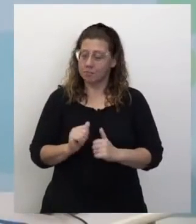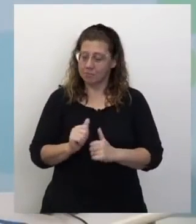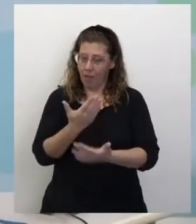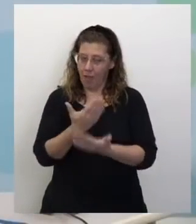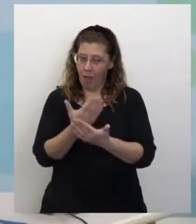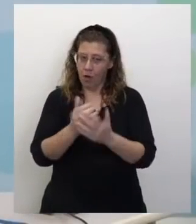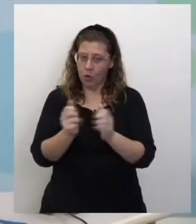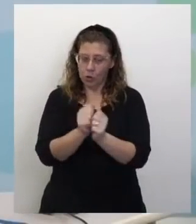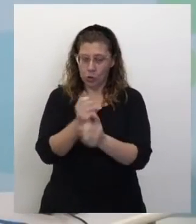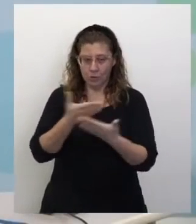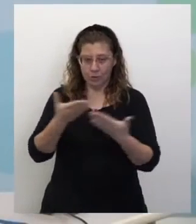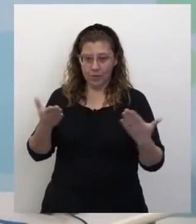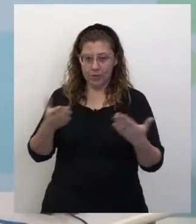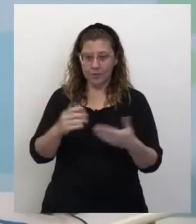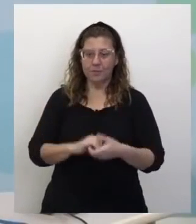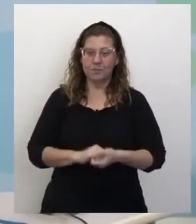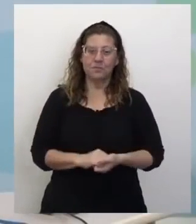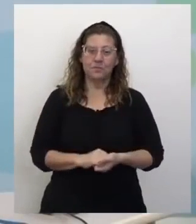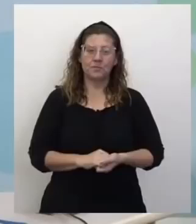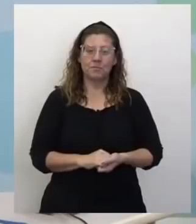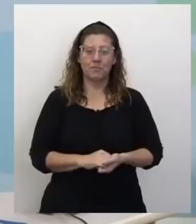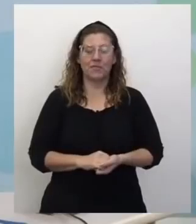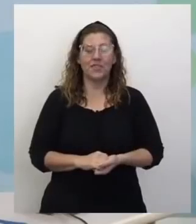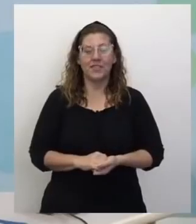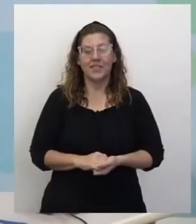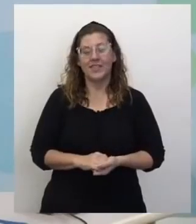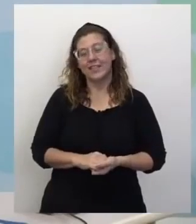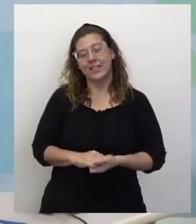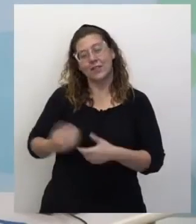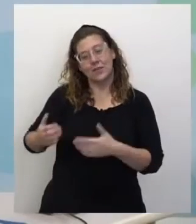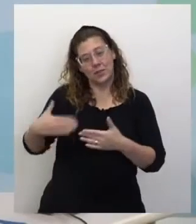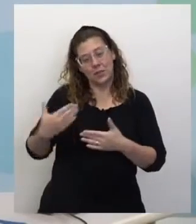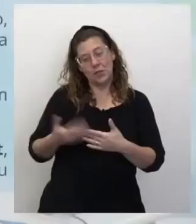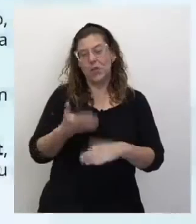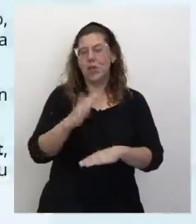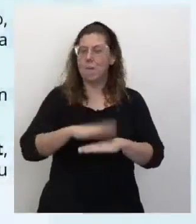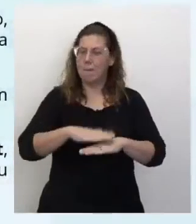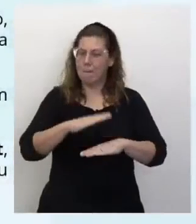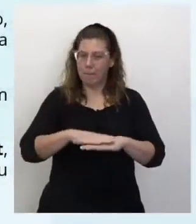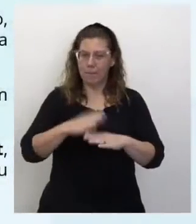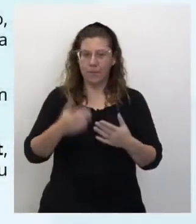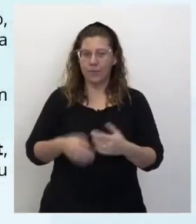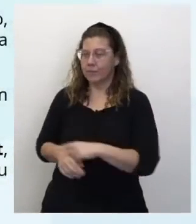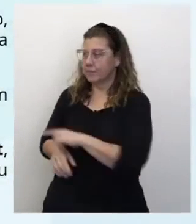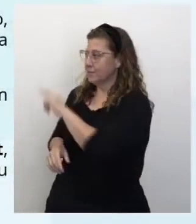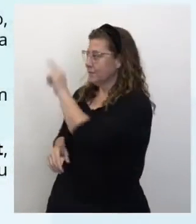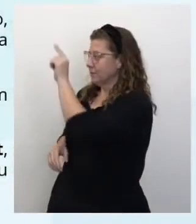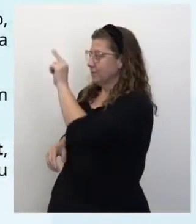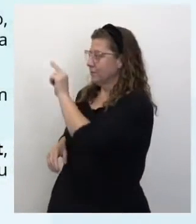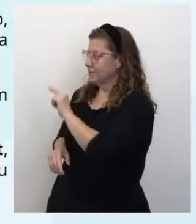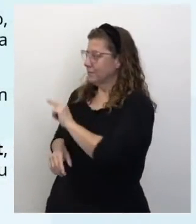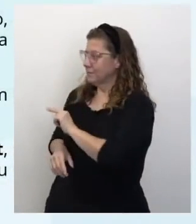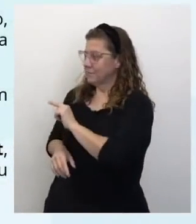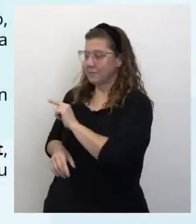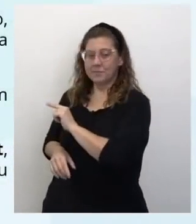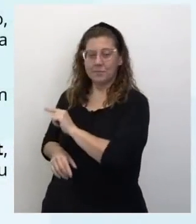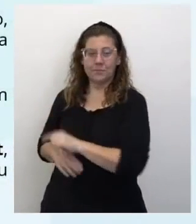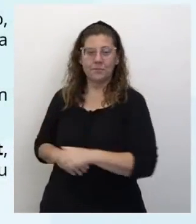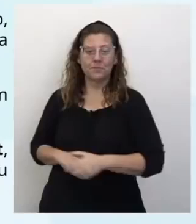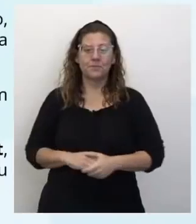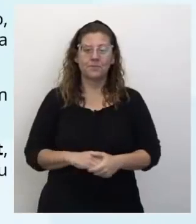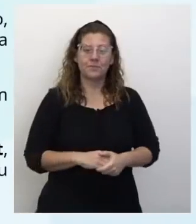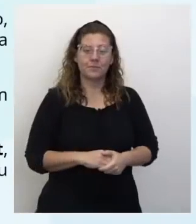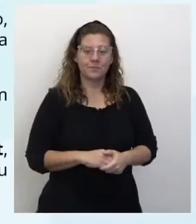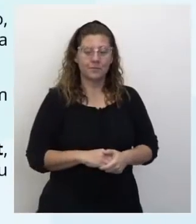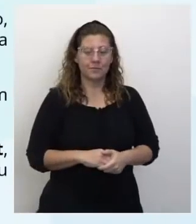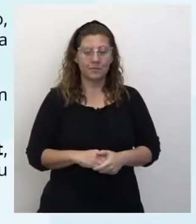aulas com a gente, tudo bem? Vamos passar para frente e falar um pouquinho aí das habilidades. Eu vou ler só a primeira para vocês, enquanto os professores tirem aí